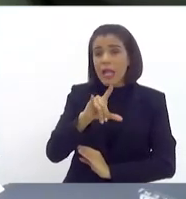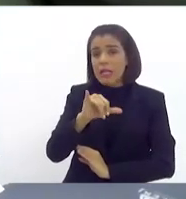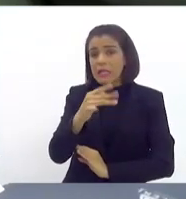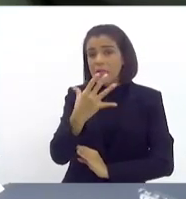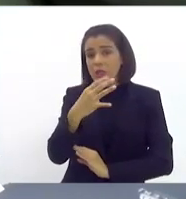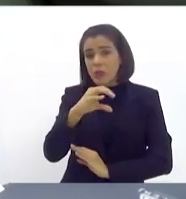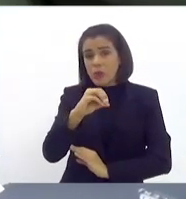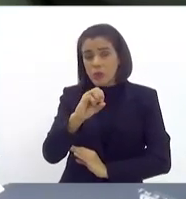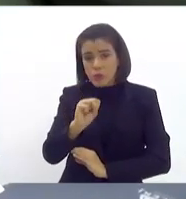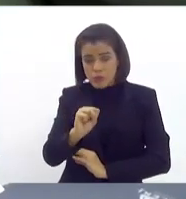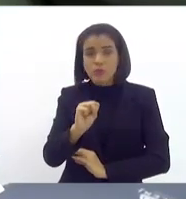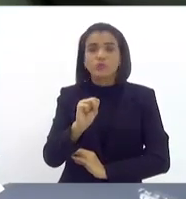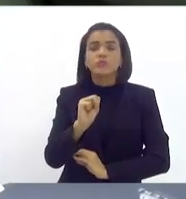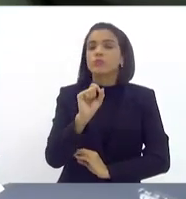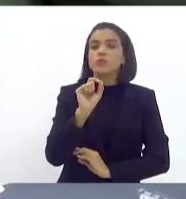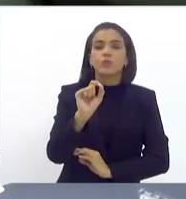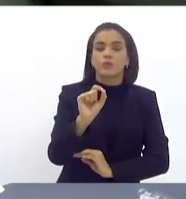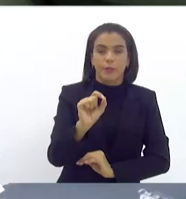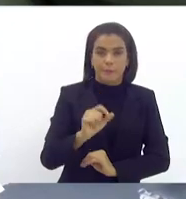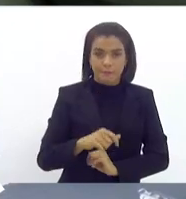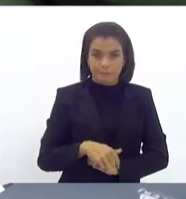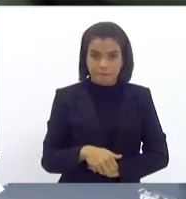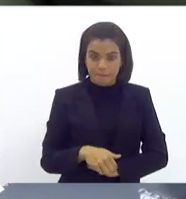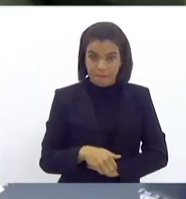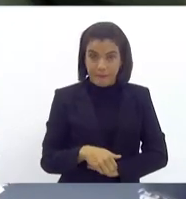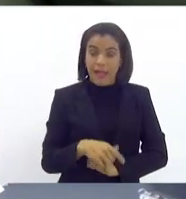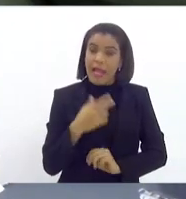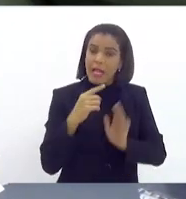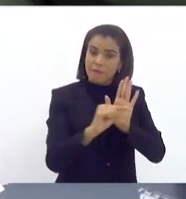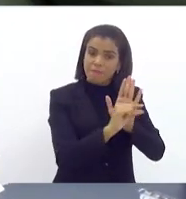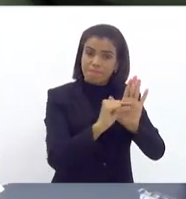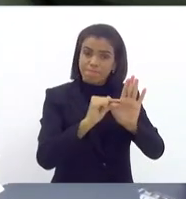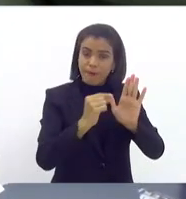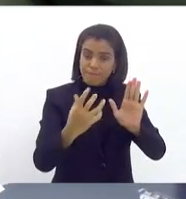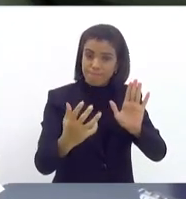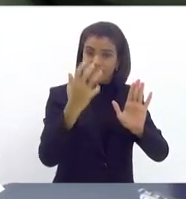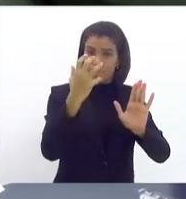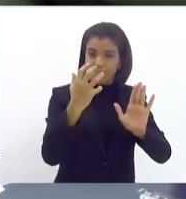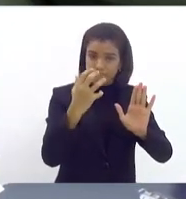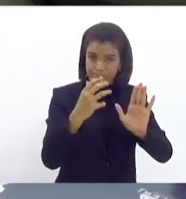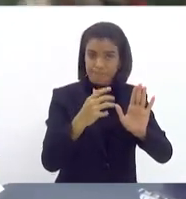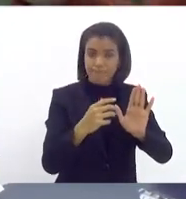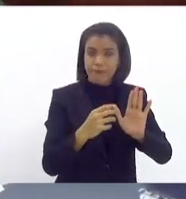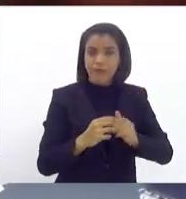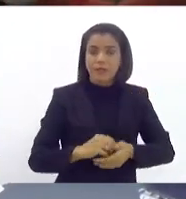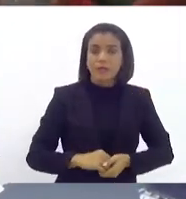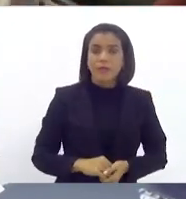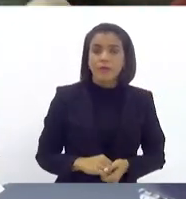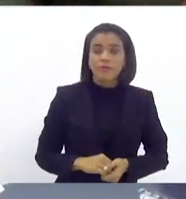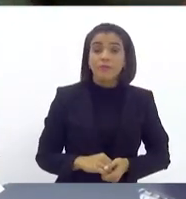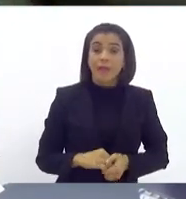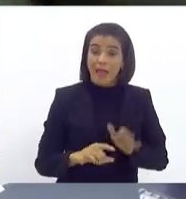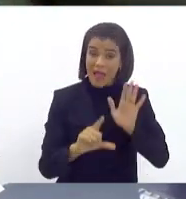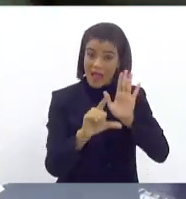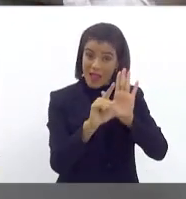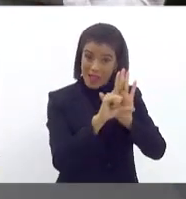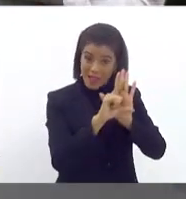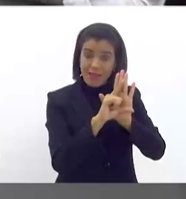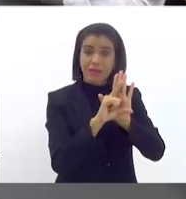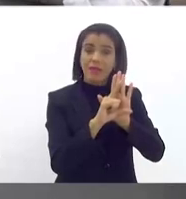trazer o que ele coloca. Ele deixa até em negrito aqui, dizendo o seguinte, que a lei